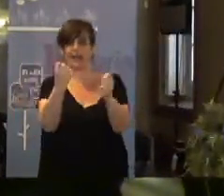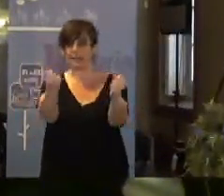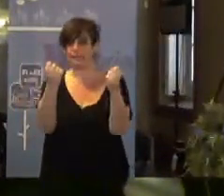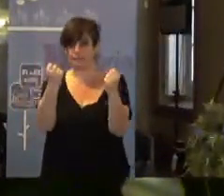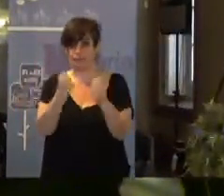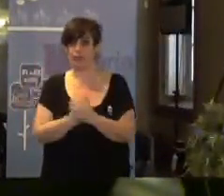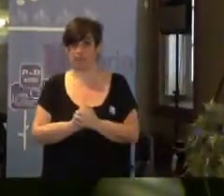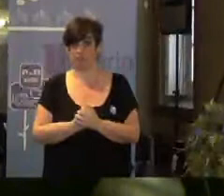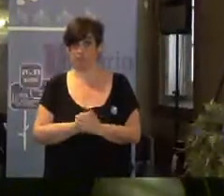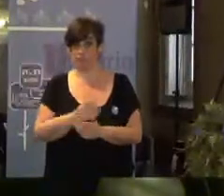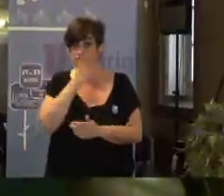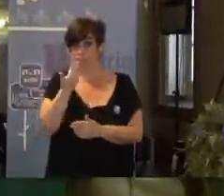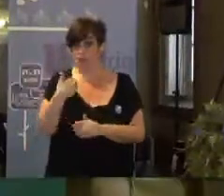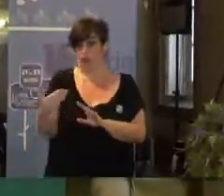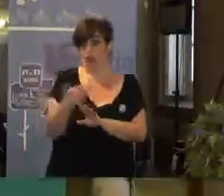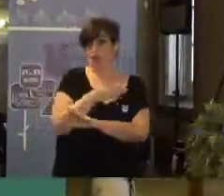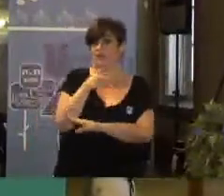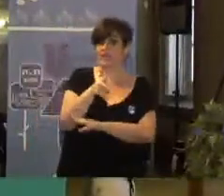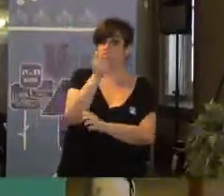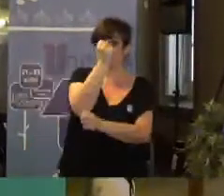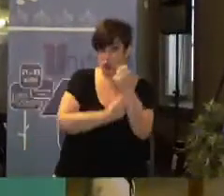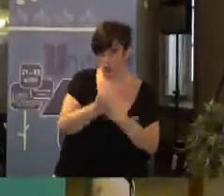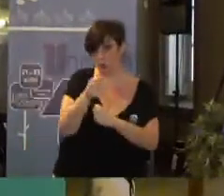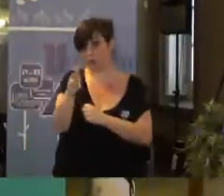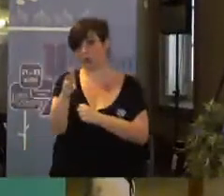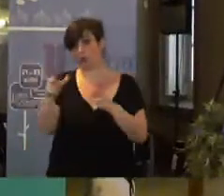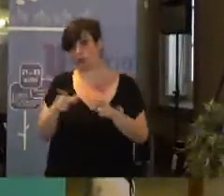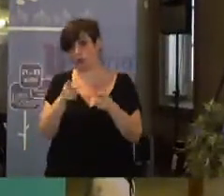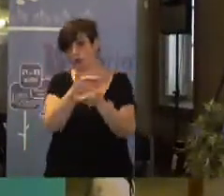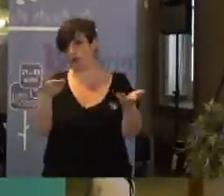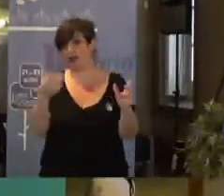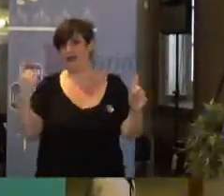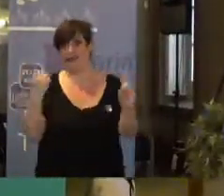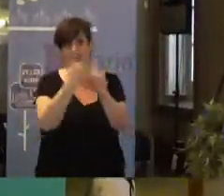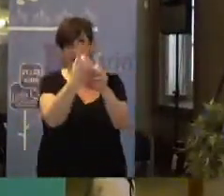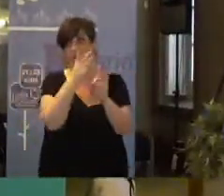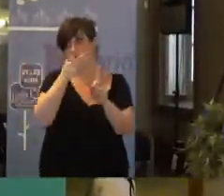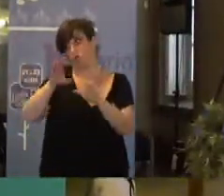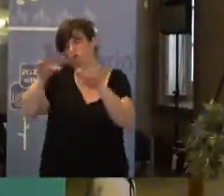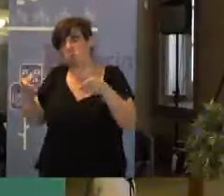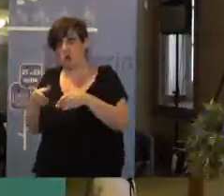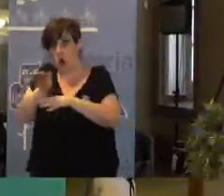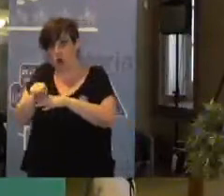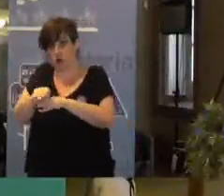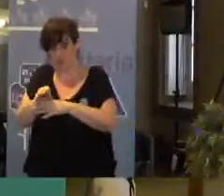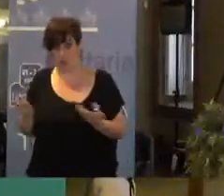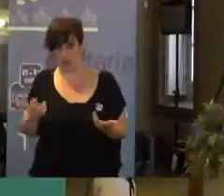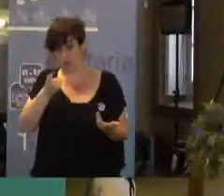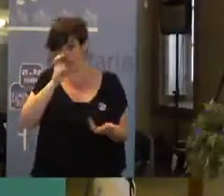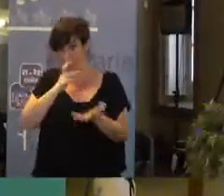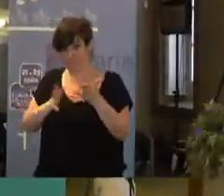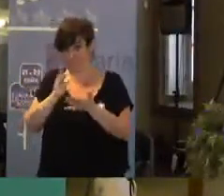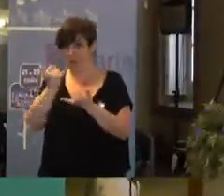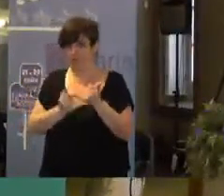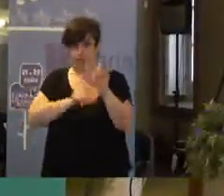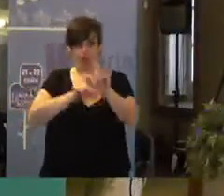direitos económicos, dos direitos sociais, das liberdades, um ataque conservador, e isso gera naturalmente